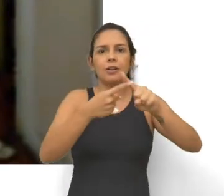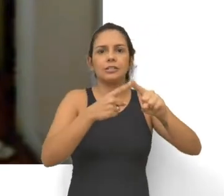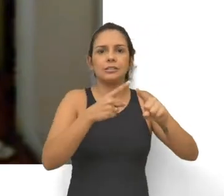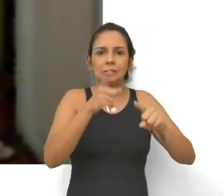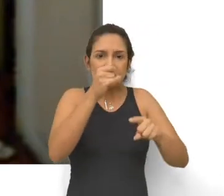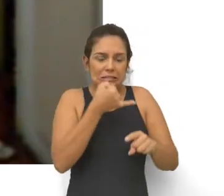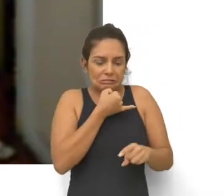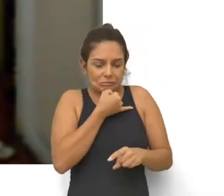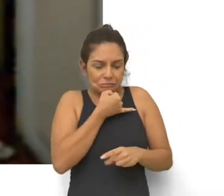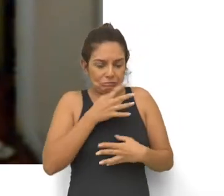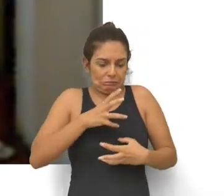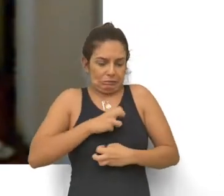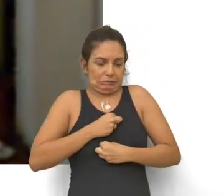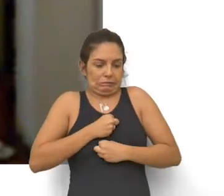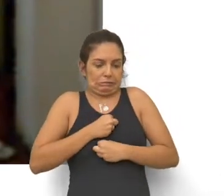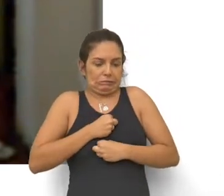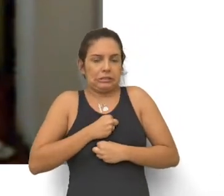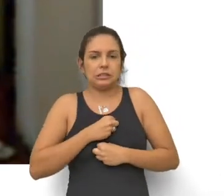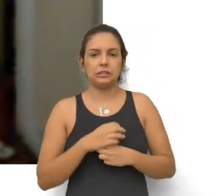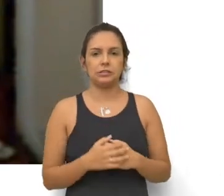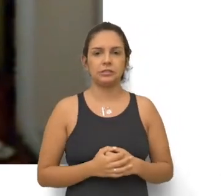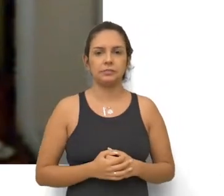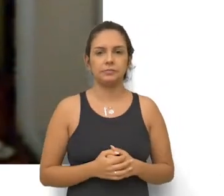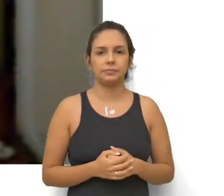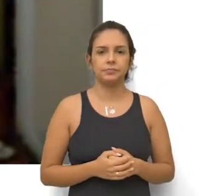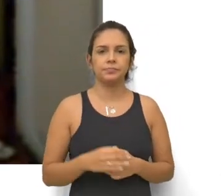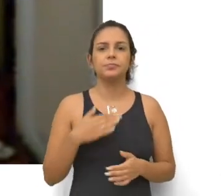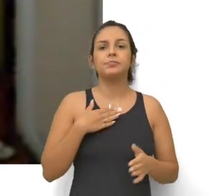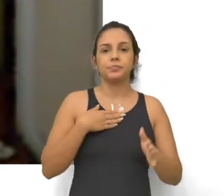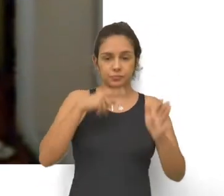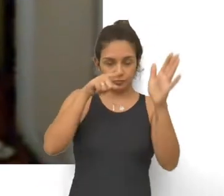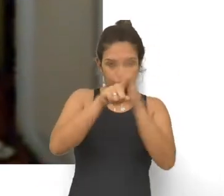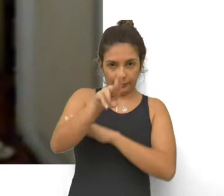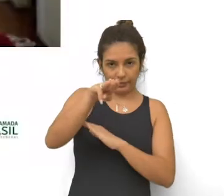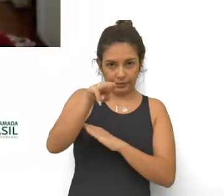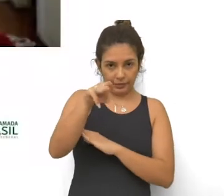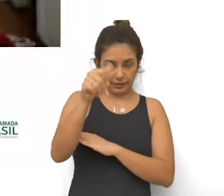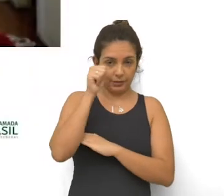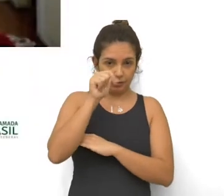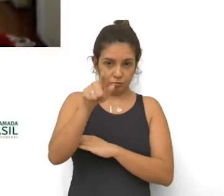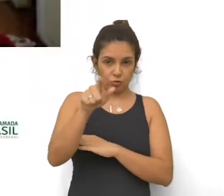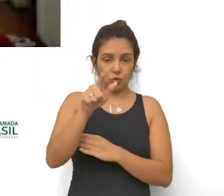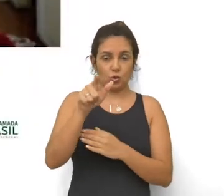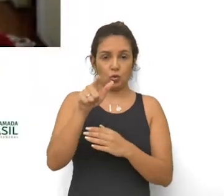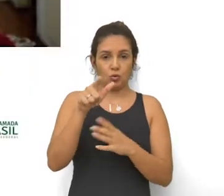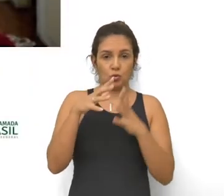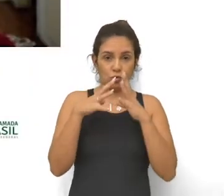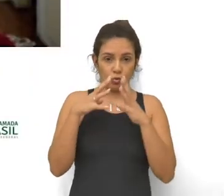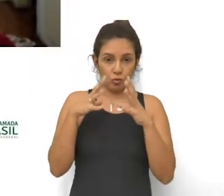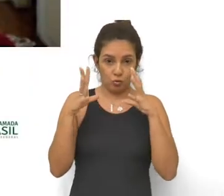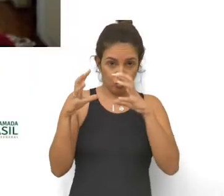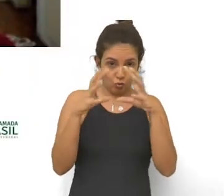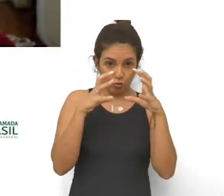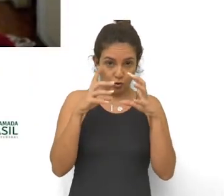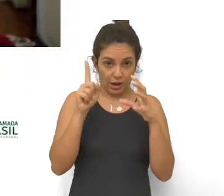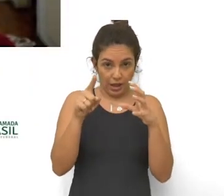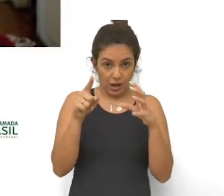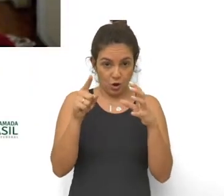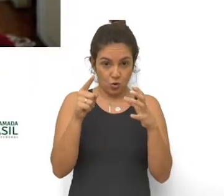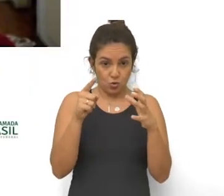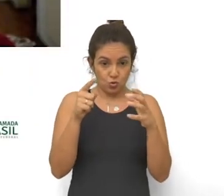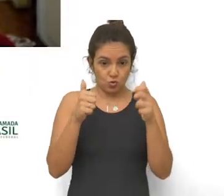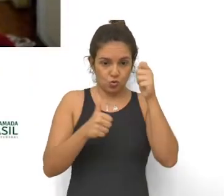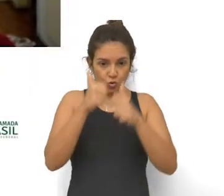infeliz. Ela está comprometida com a infelicidade. Mas, Maria Rita, nessa confusão, é um jogo de culpa e perdão,